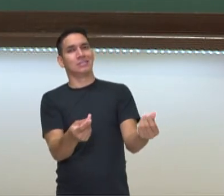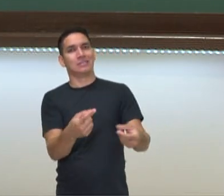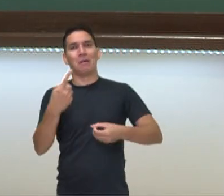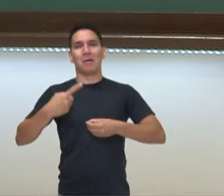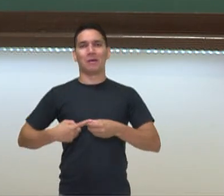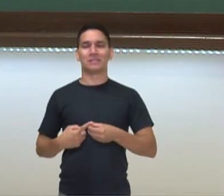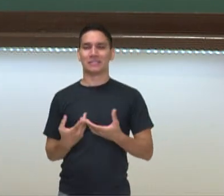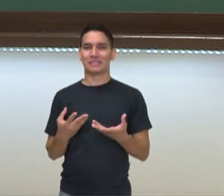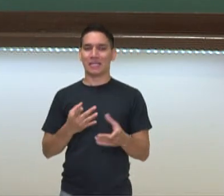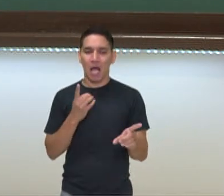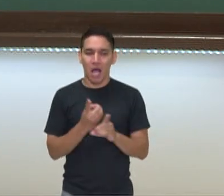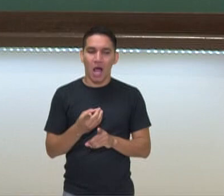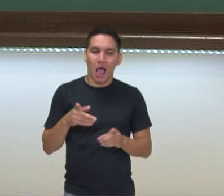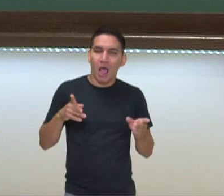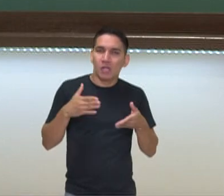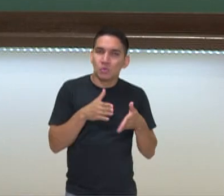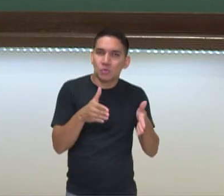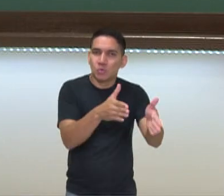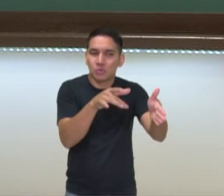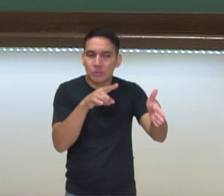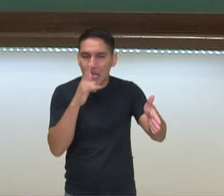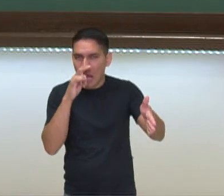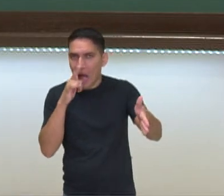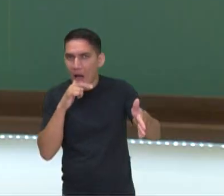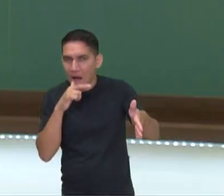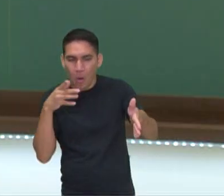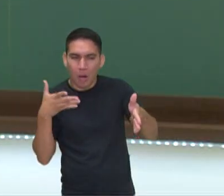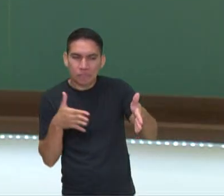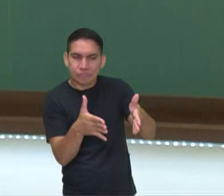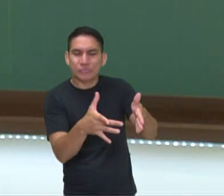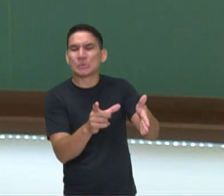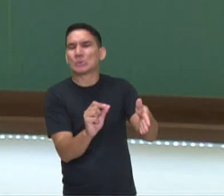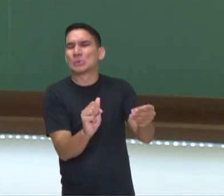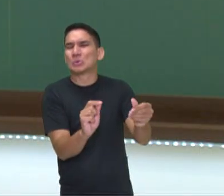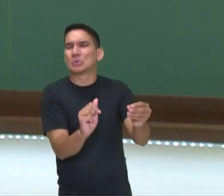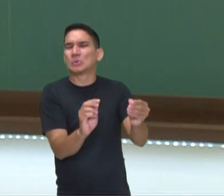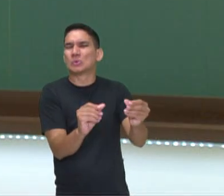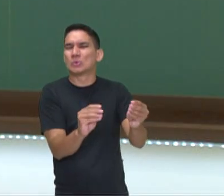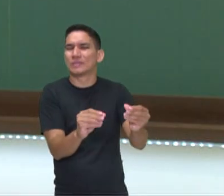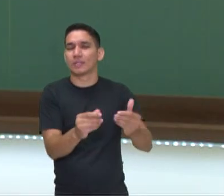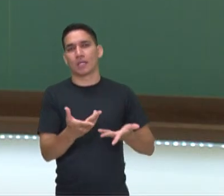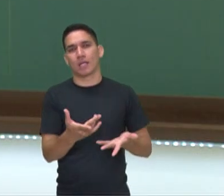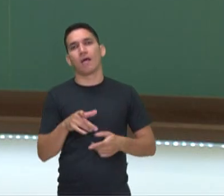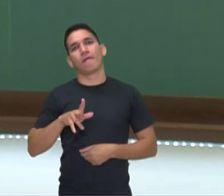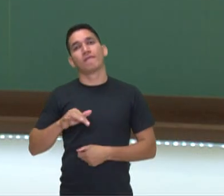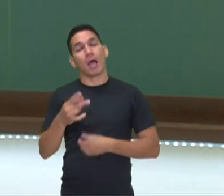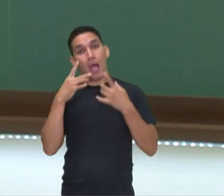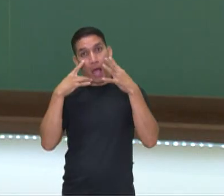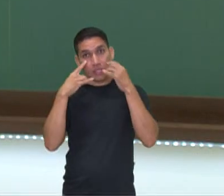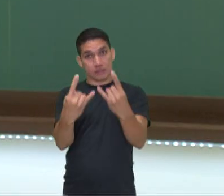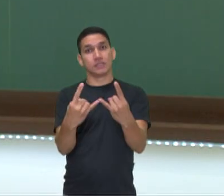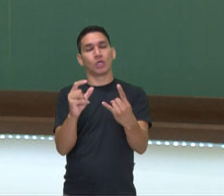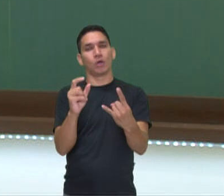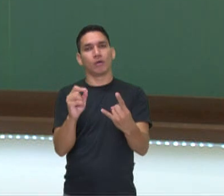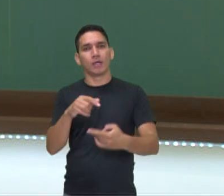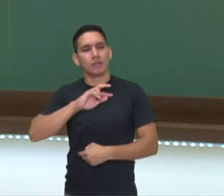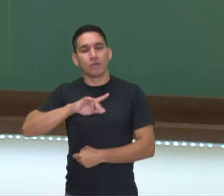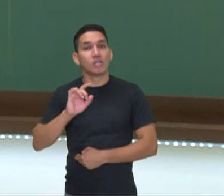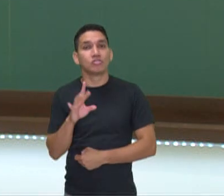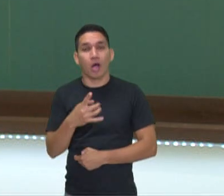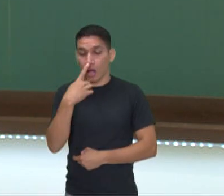sendo lançados diretamente nos cursos de água. E aí vale um destaque que não estamos falando apenas dos